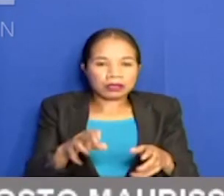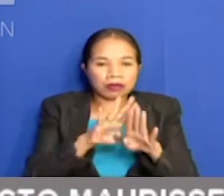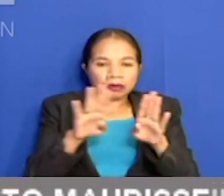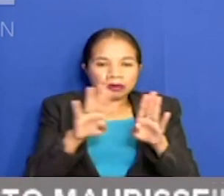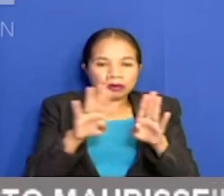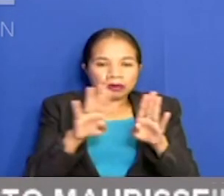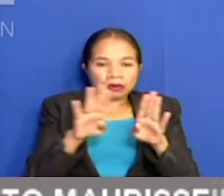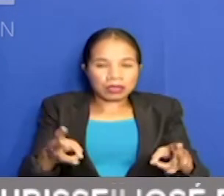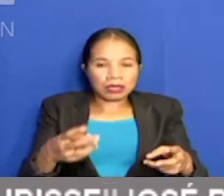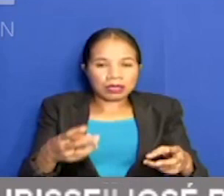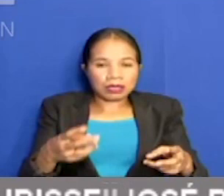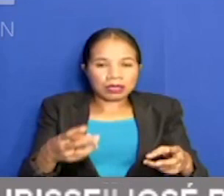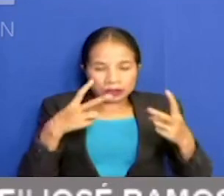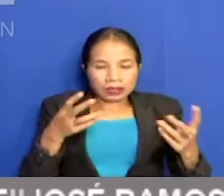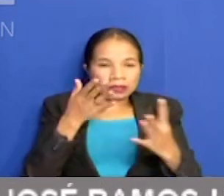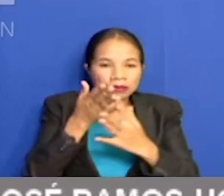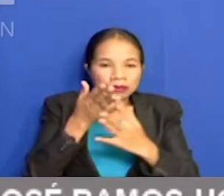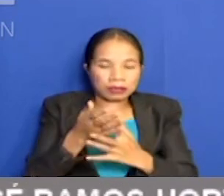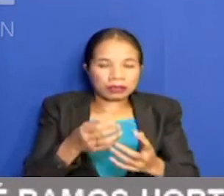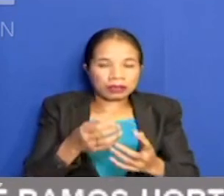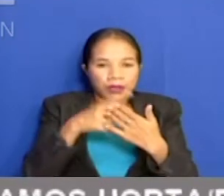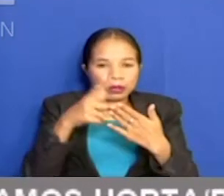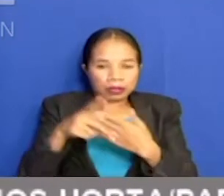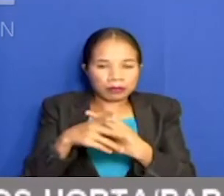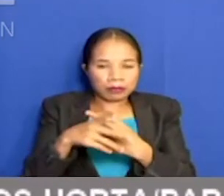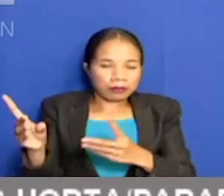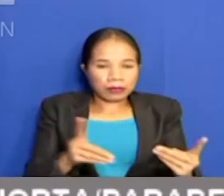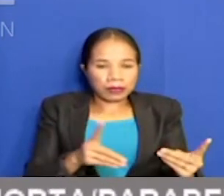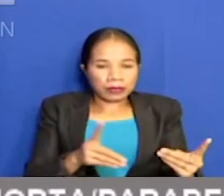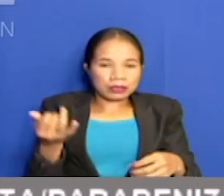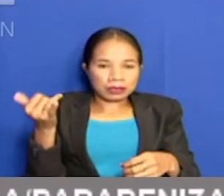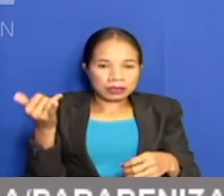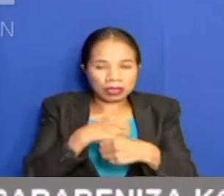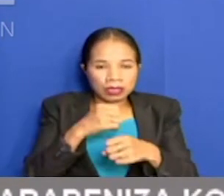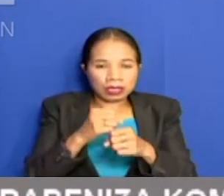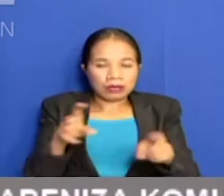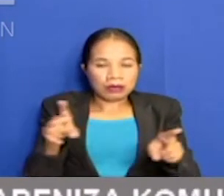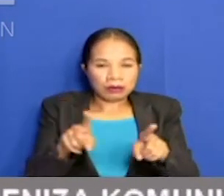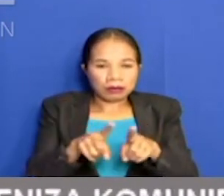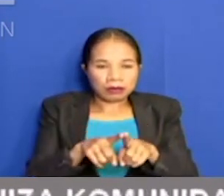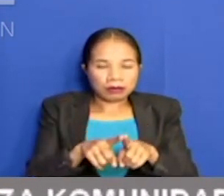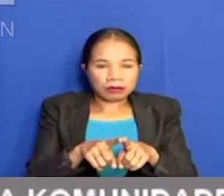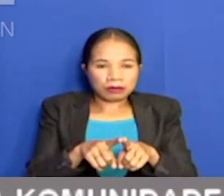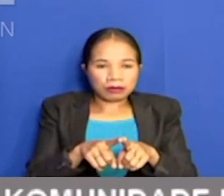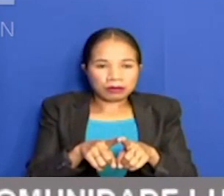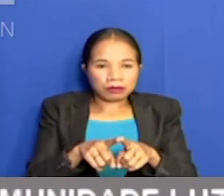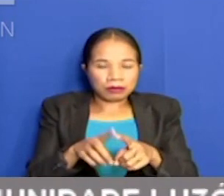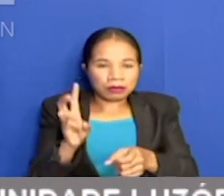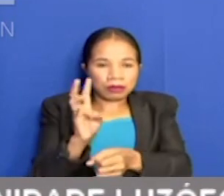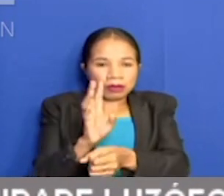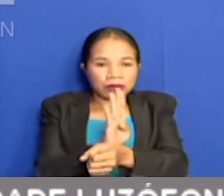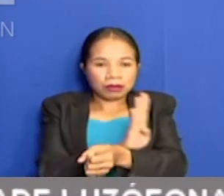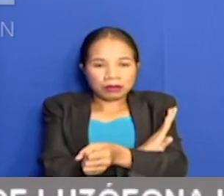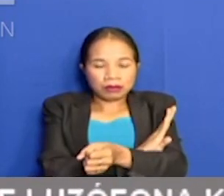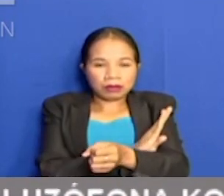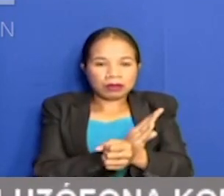ba visitante sira tu acesso. Programa implementar ne be sira halo makanesan, quadro aviso, bandeira,